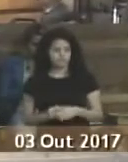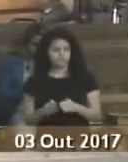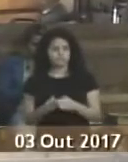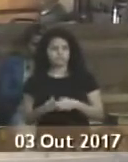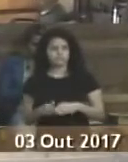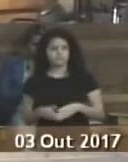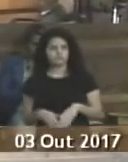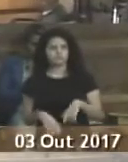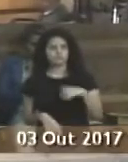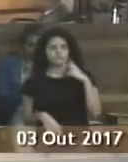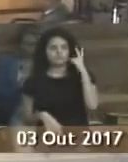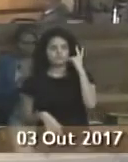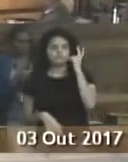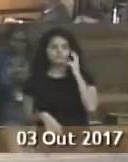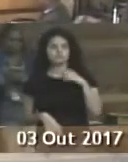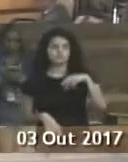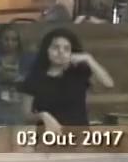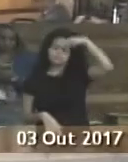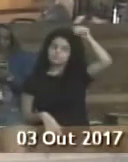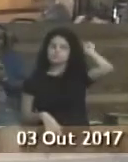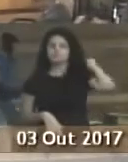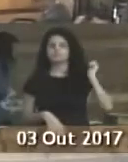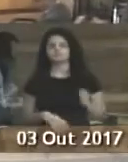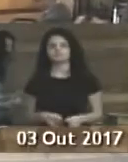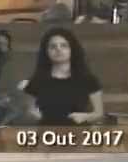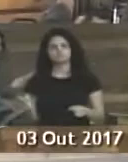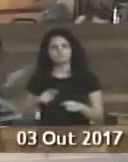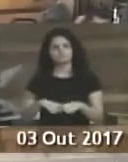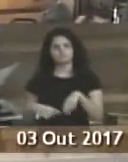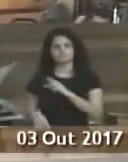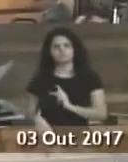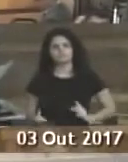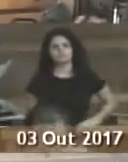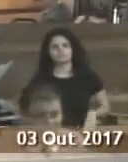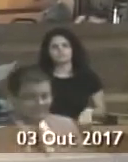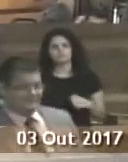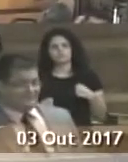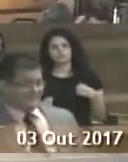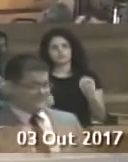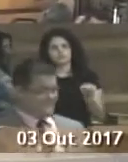Marcos Santo Antônio assuma a presidência para que eu possa usar a tribuna. O